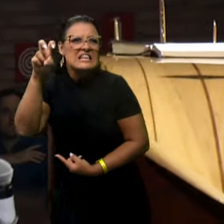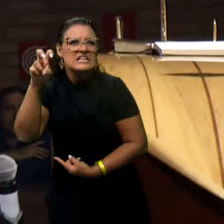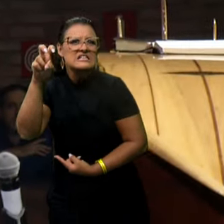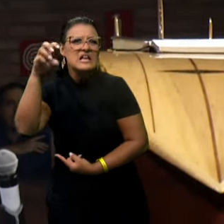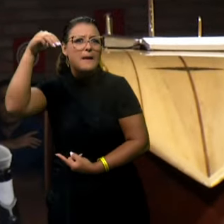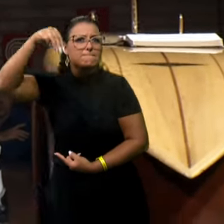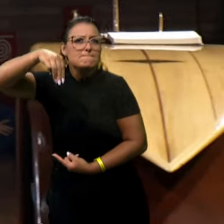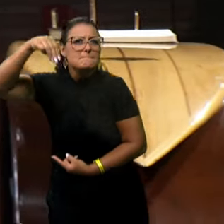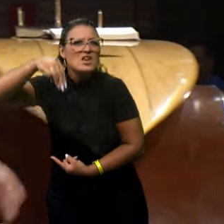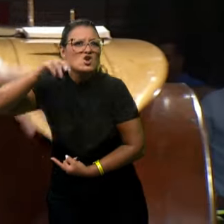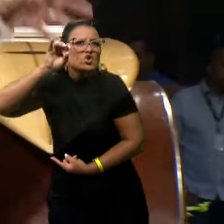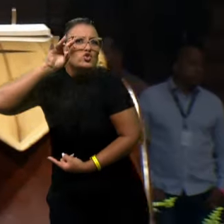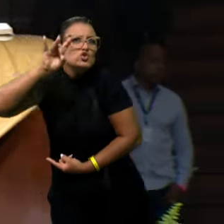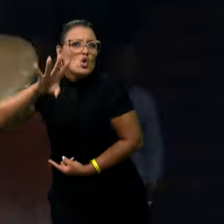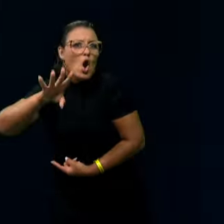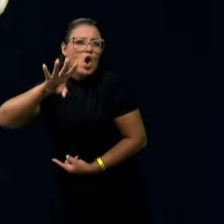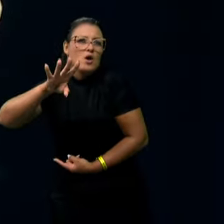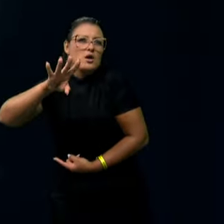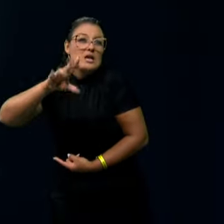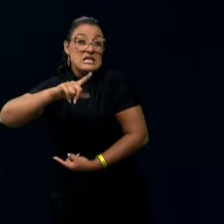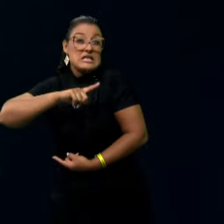40 segundos